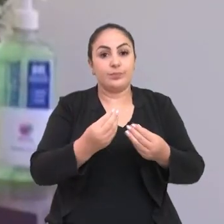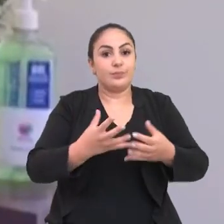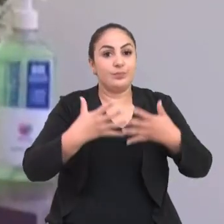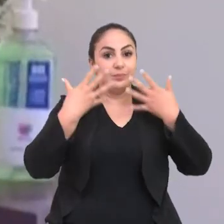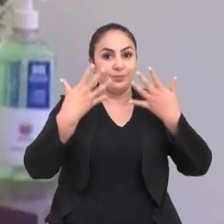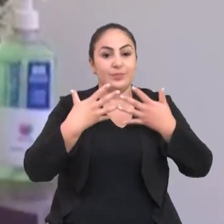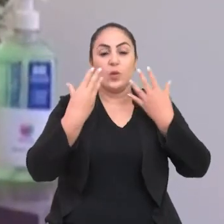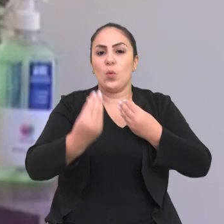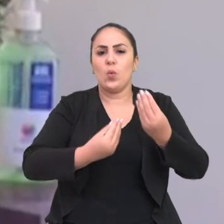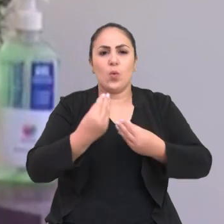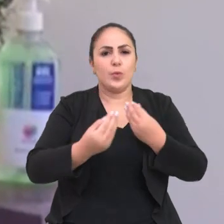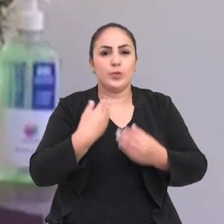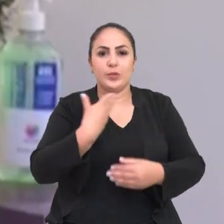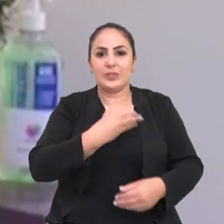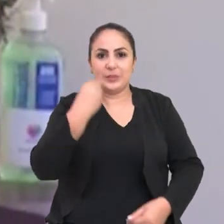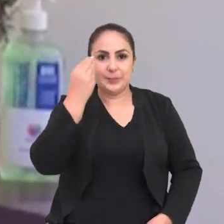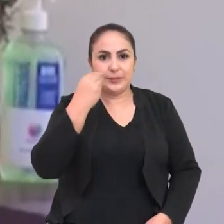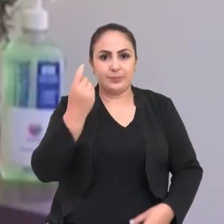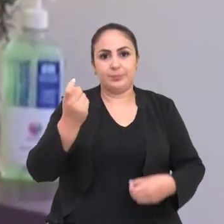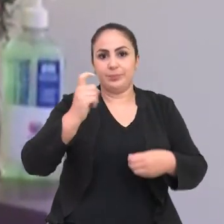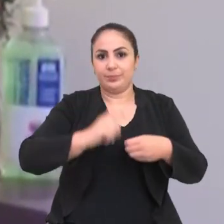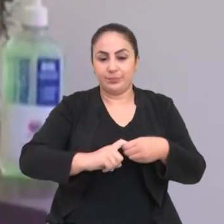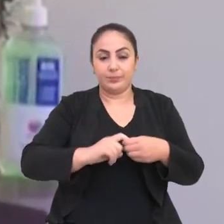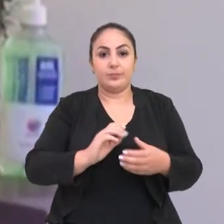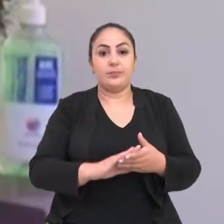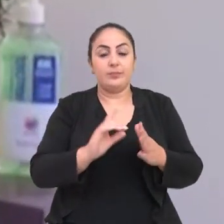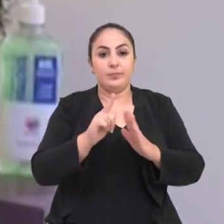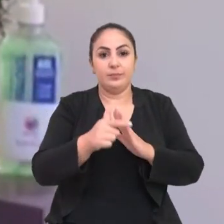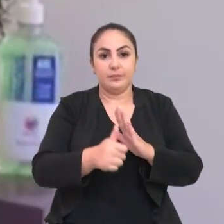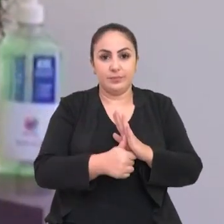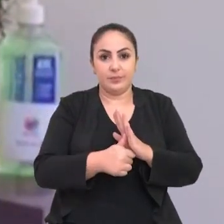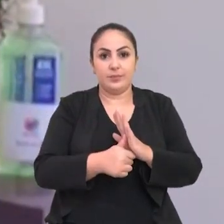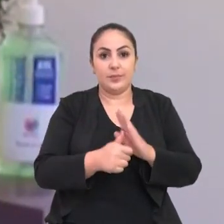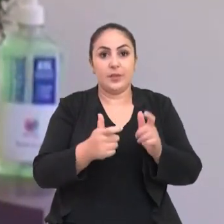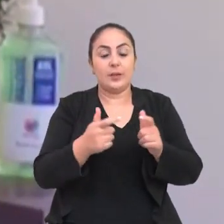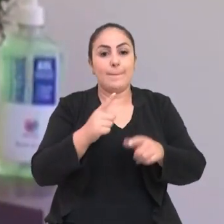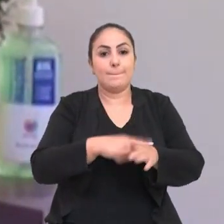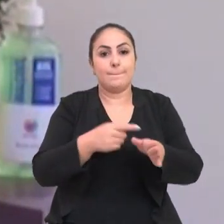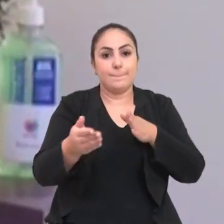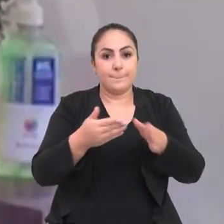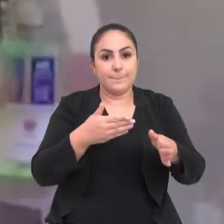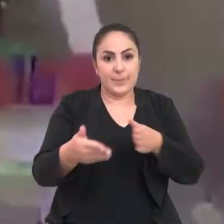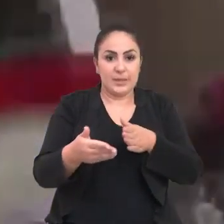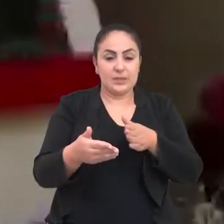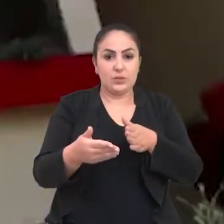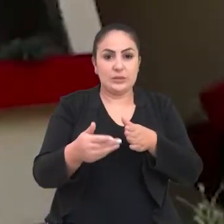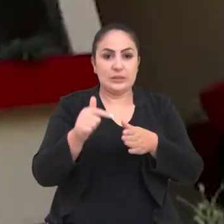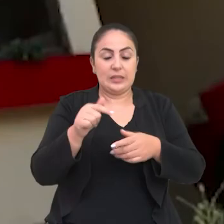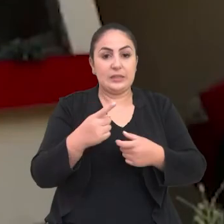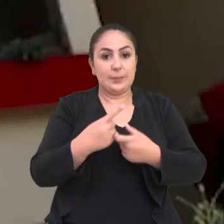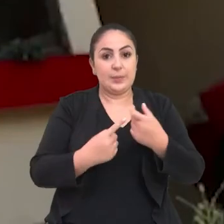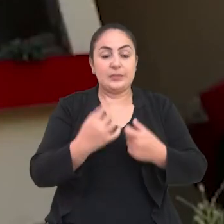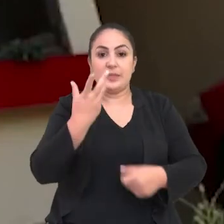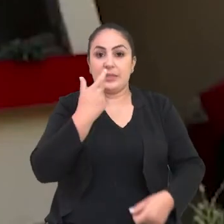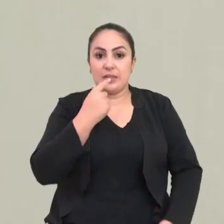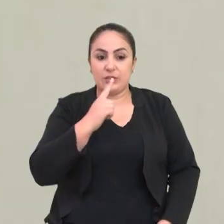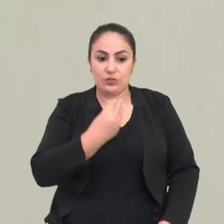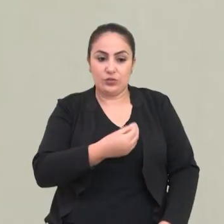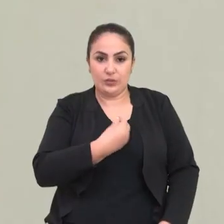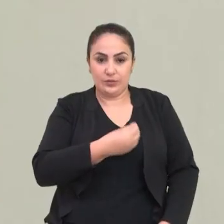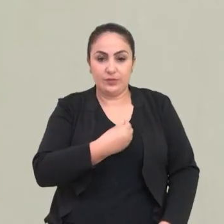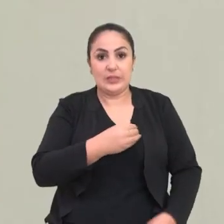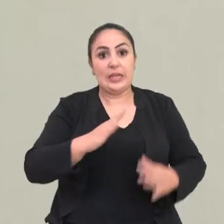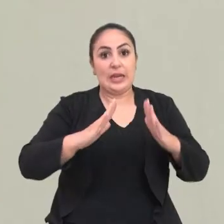trazer com grande alegria como foi a nossa experiência do retorno, né? Após grande período, mais de 7 meses, as